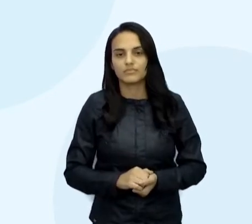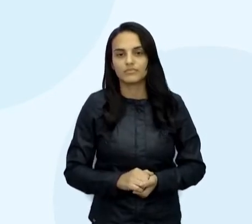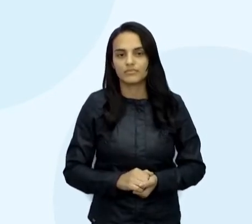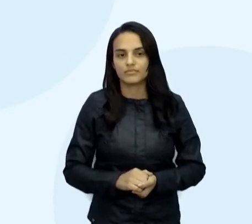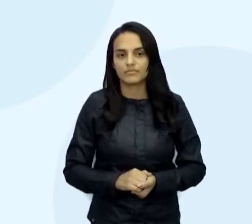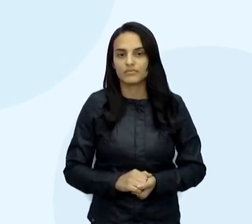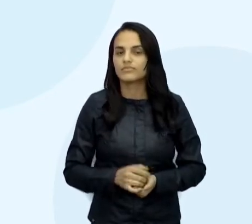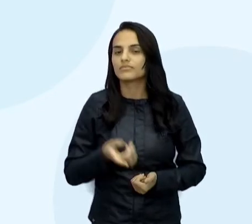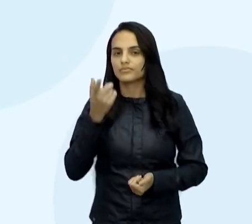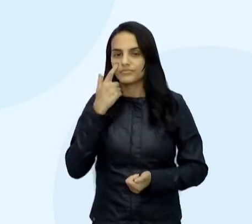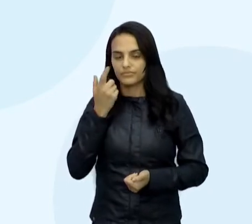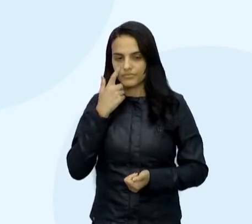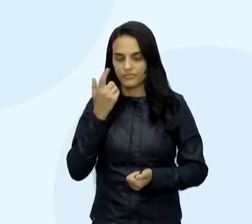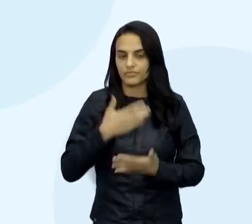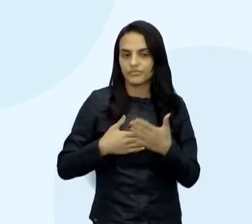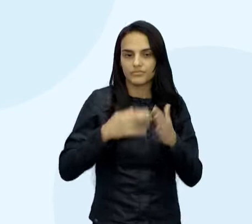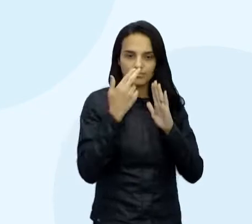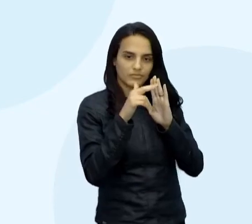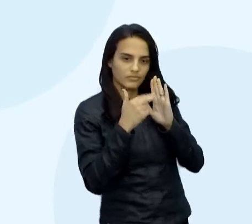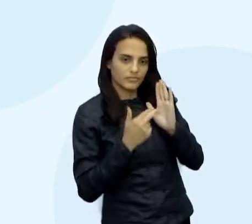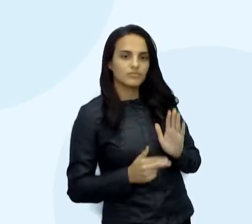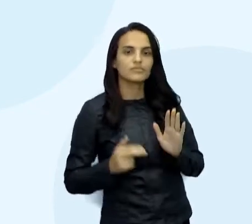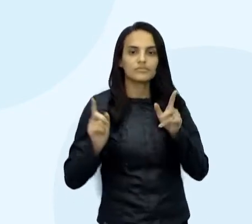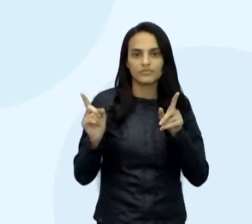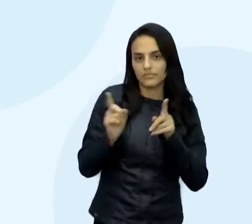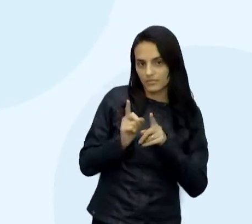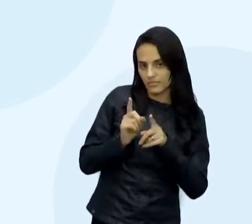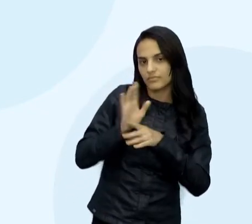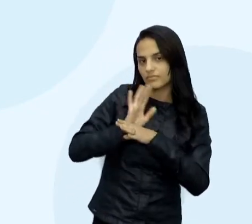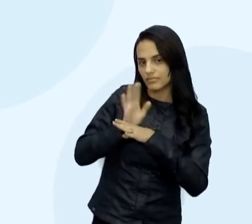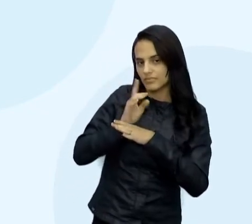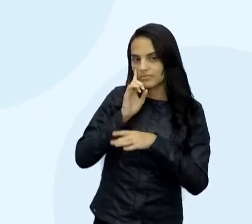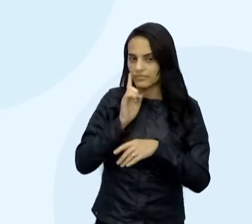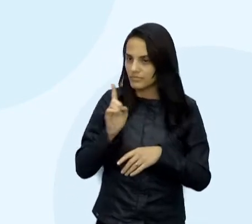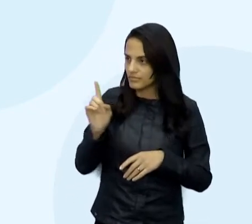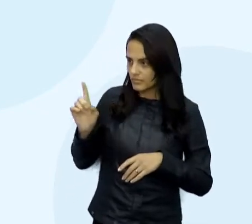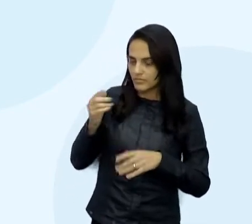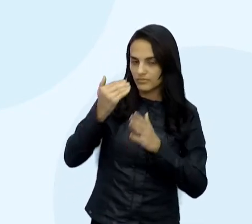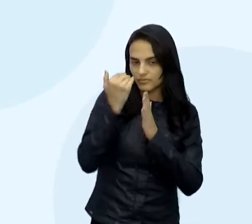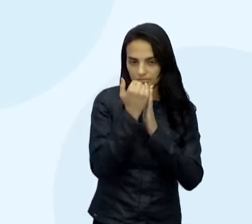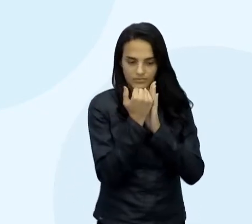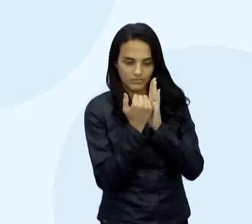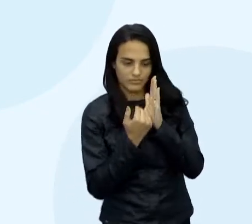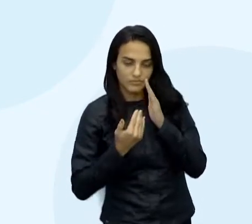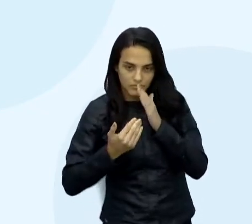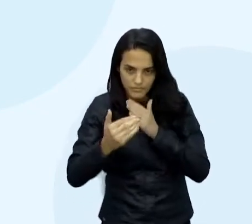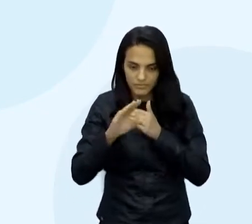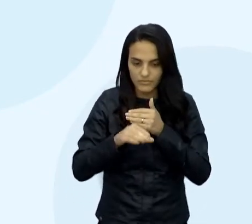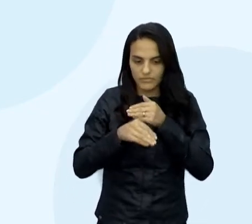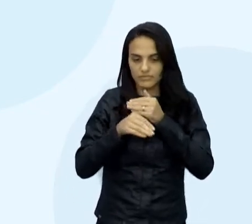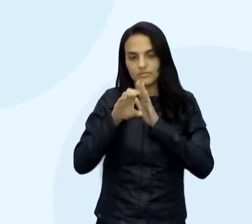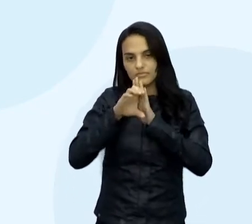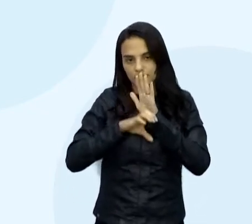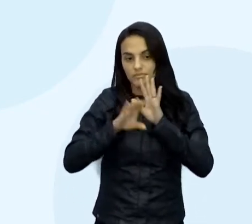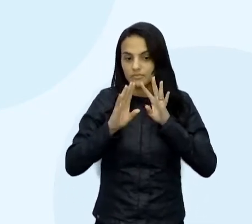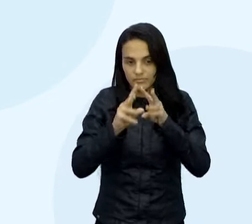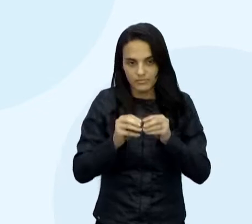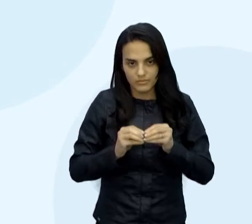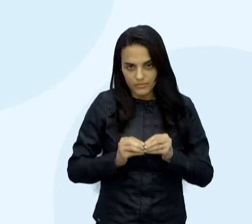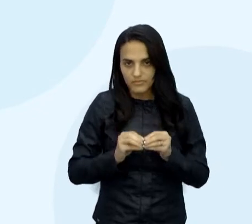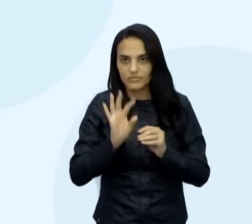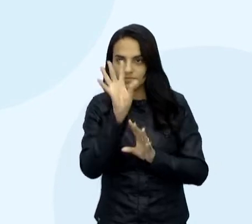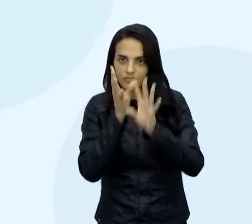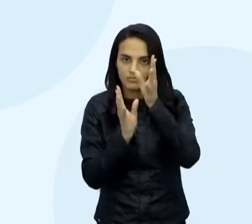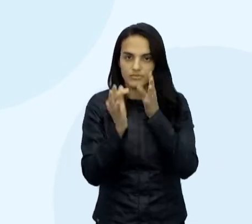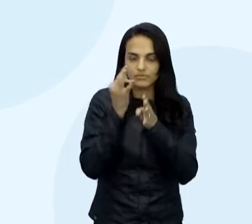Então, eu escrevi esse textinho aqui para vocês, ó, no percurso desse componente curricular, todo o componente